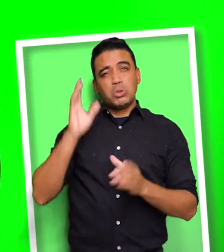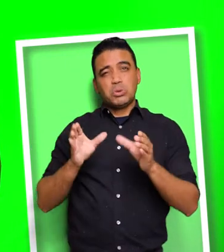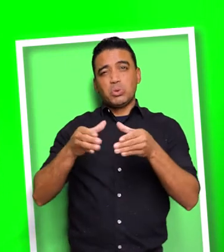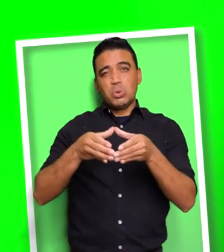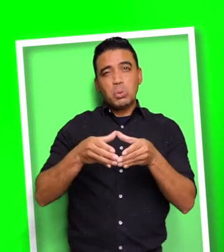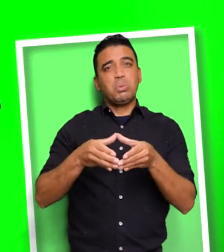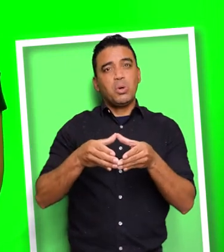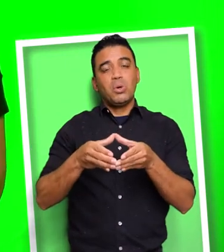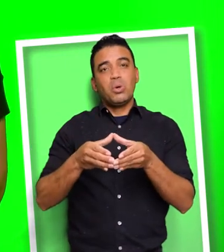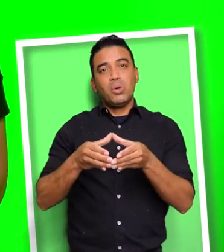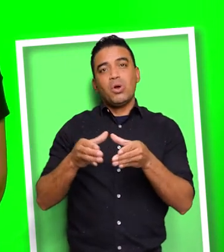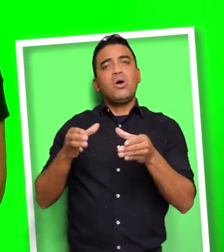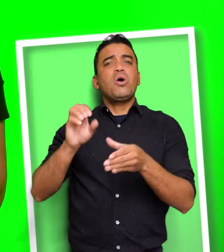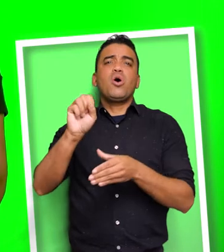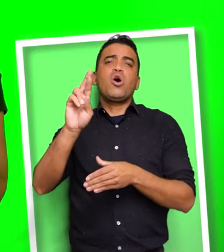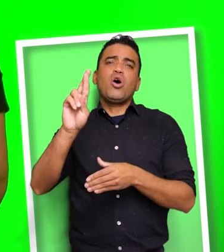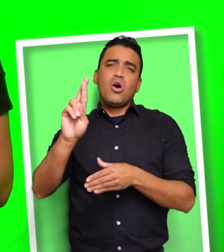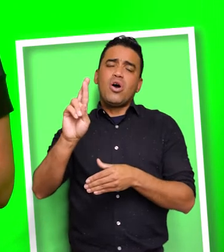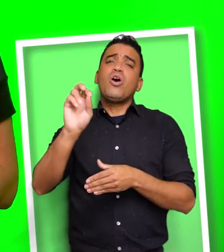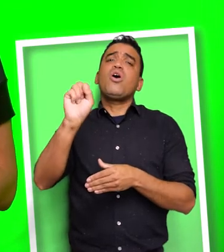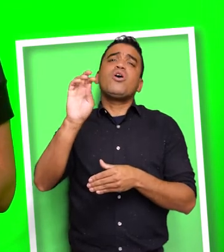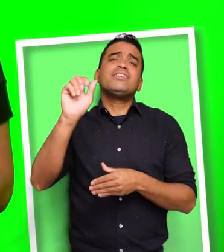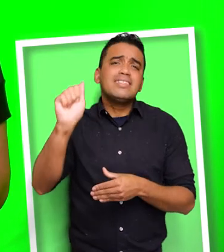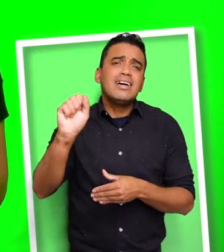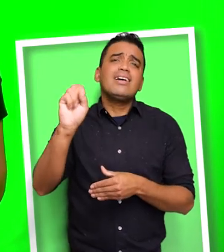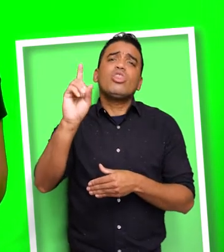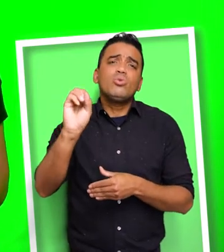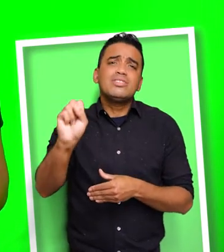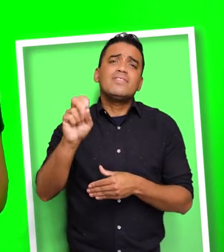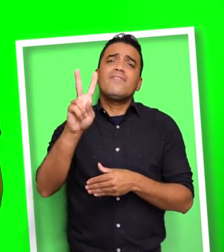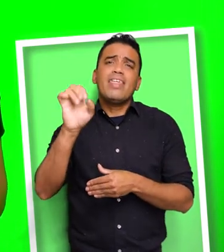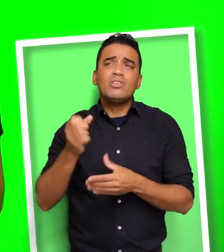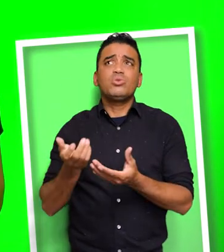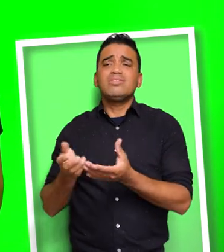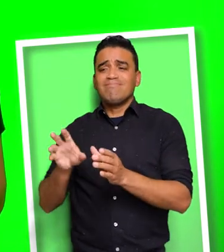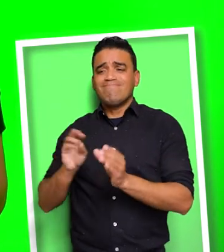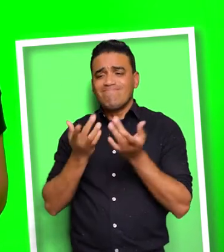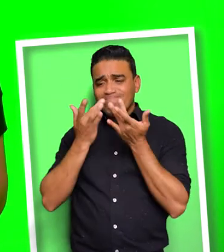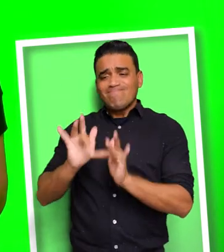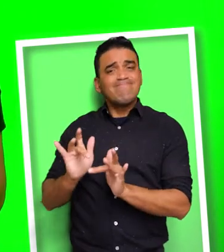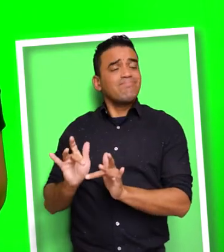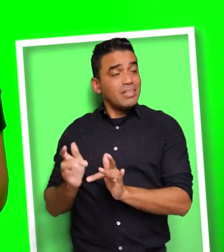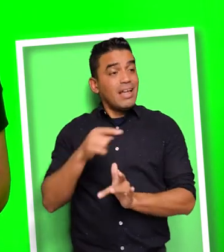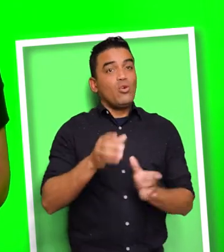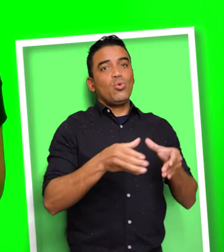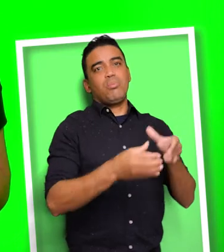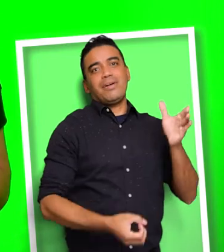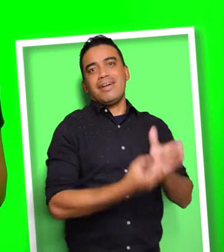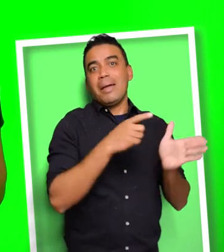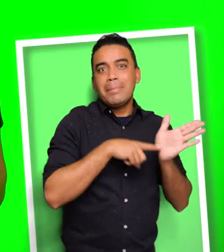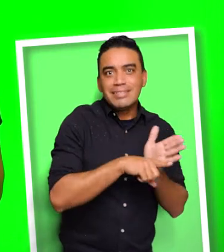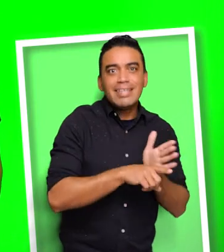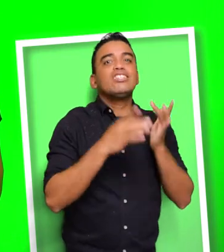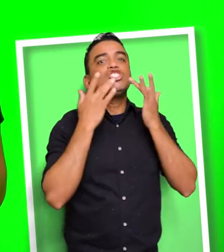resolvemos sair do grupo para montar uma companhia de pesquisa em teatro musical brasileiro. A